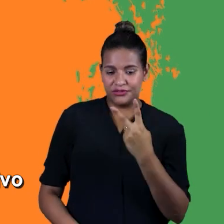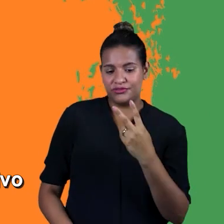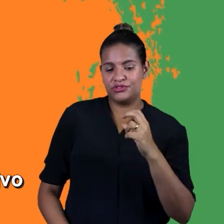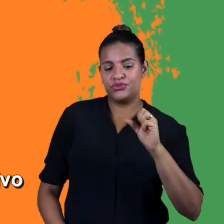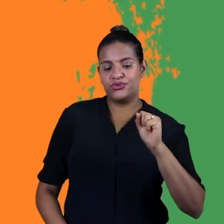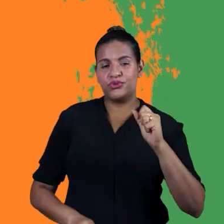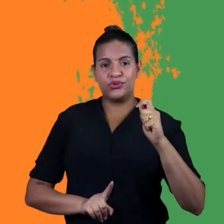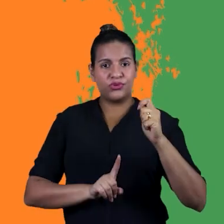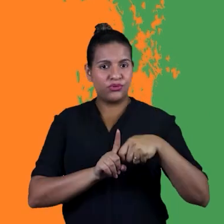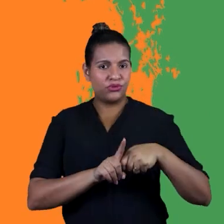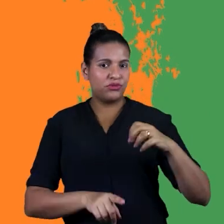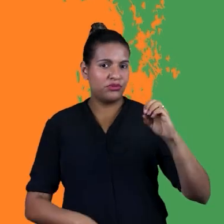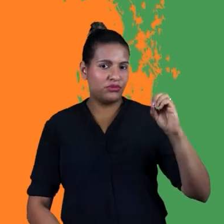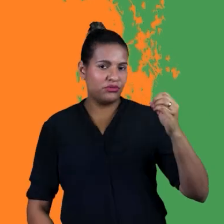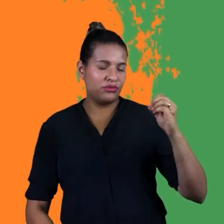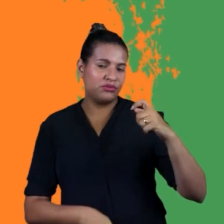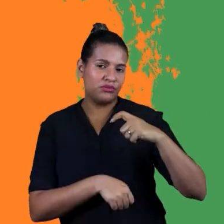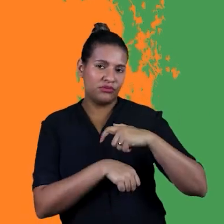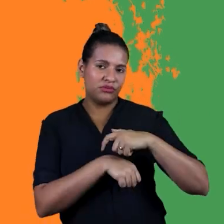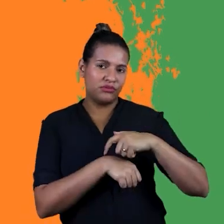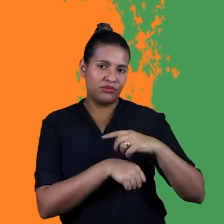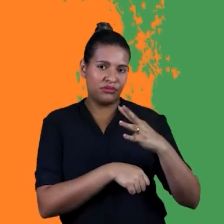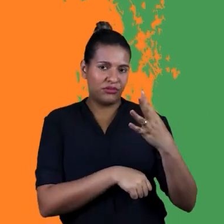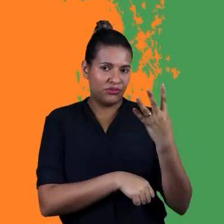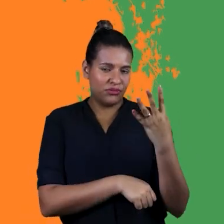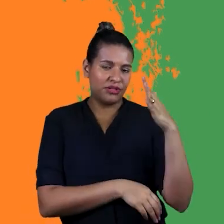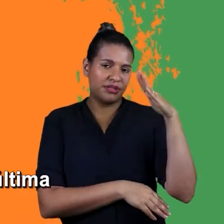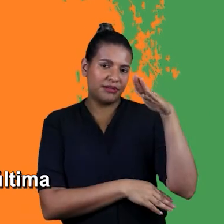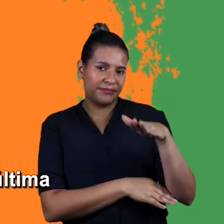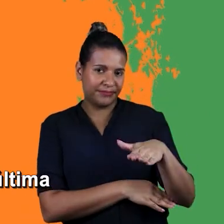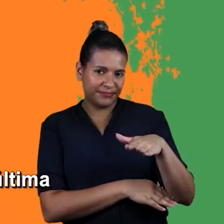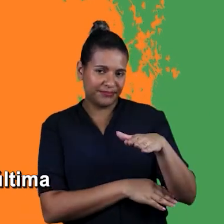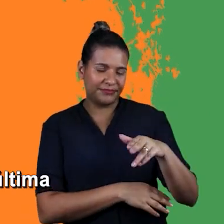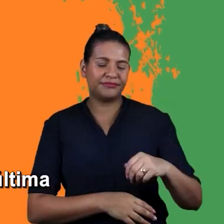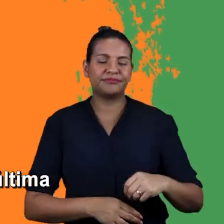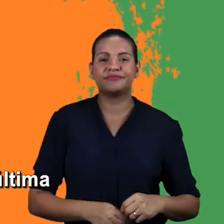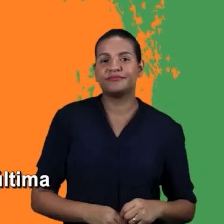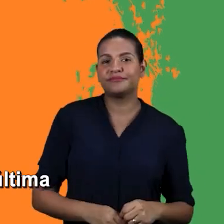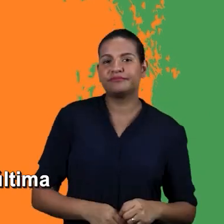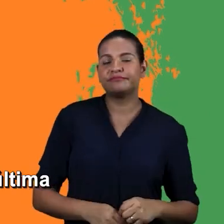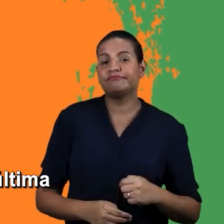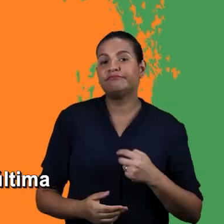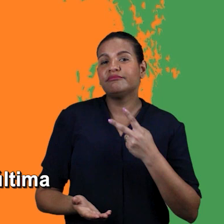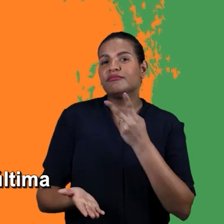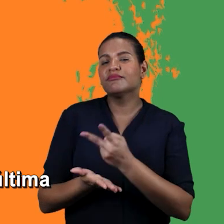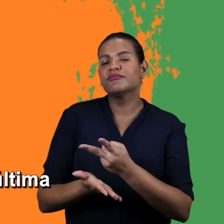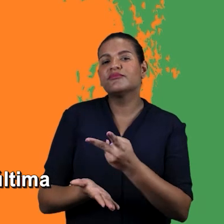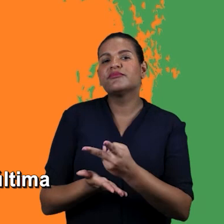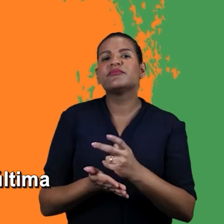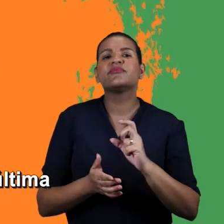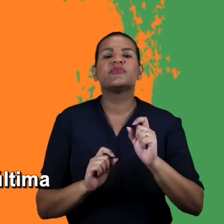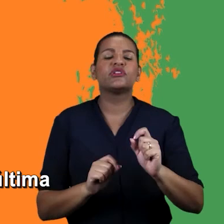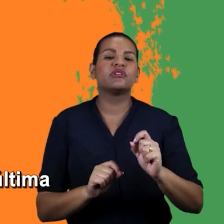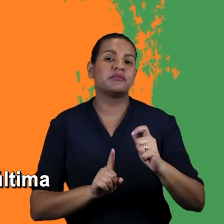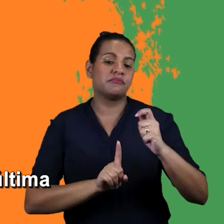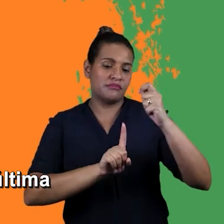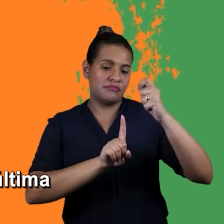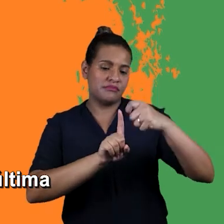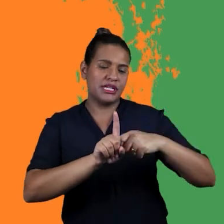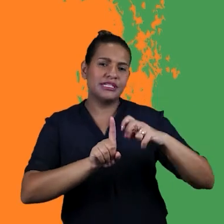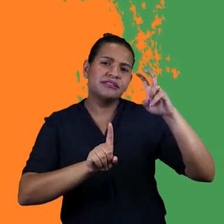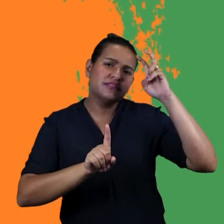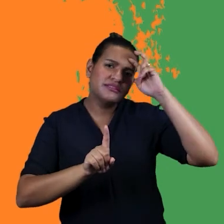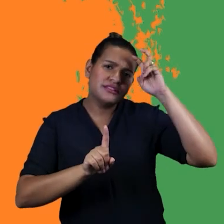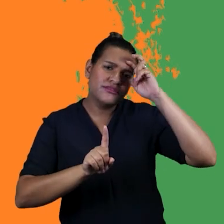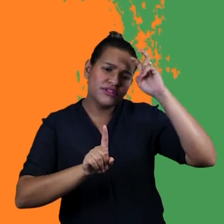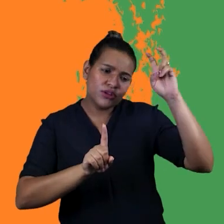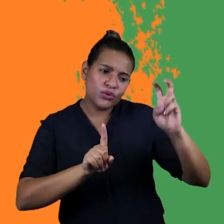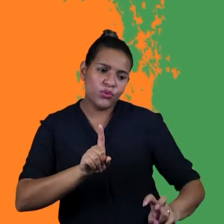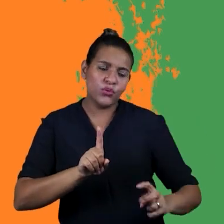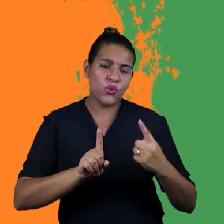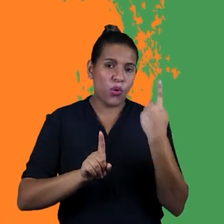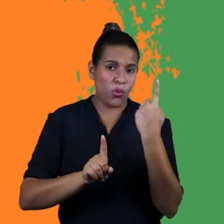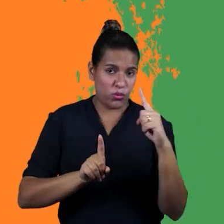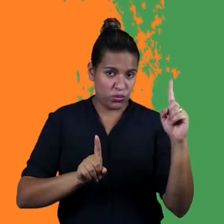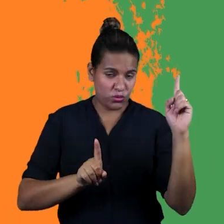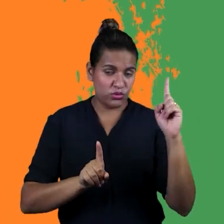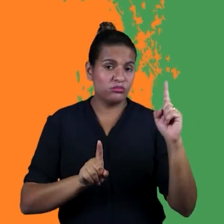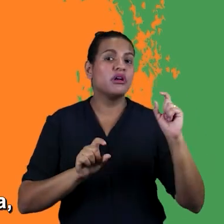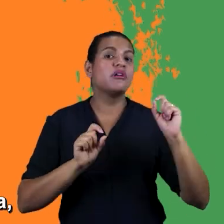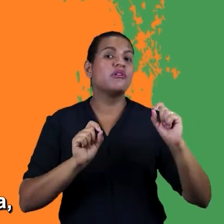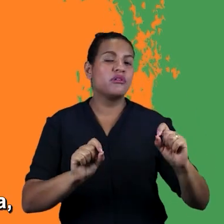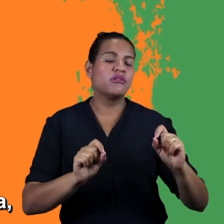de outubro, às 4 da tarde. Nossos programas são sempre na última quinta-feira de cada mês na plataforma do